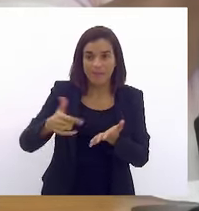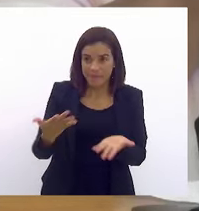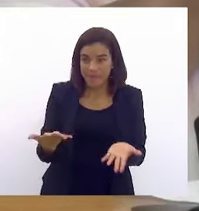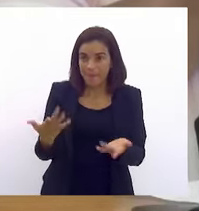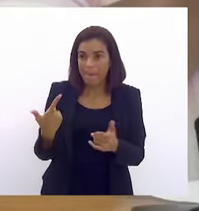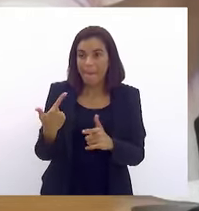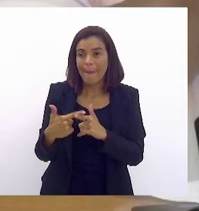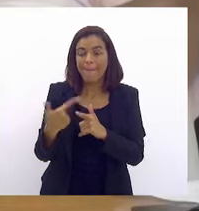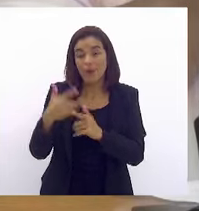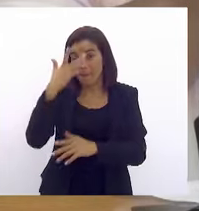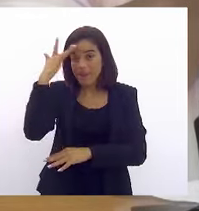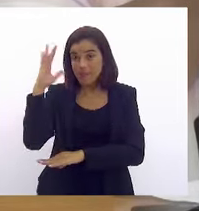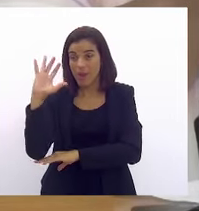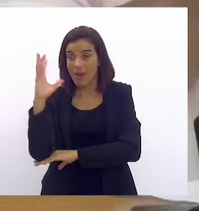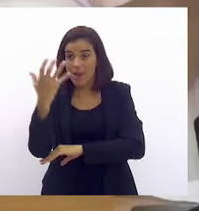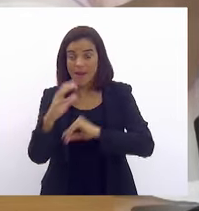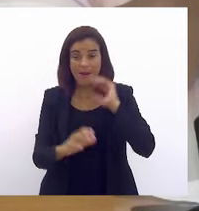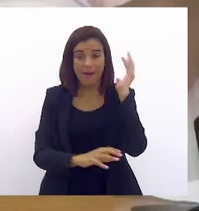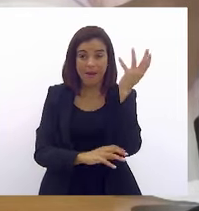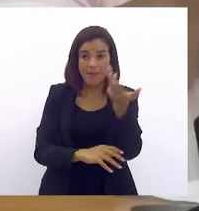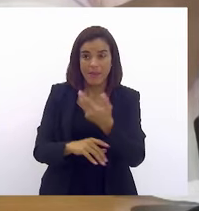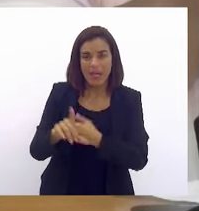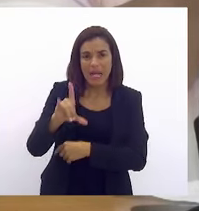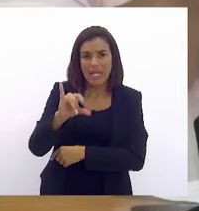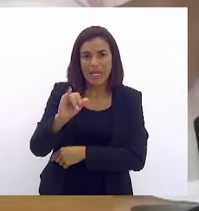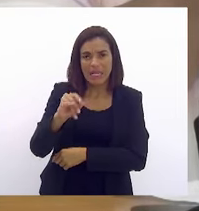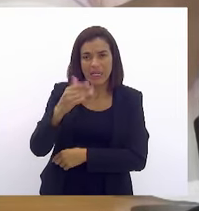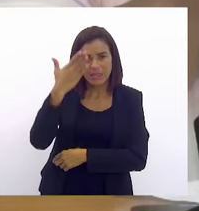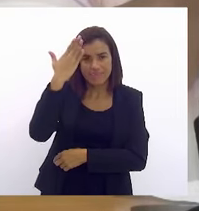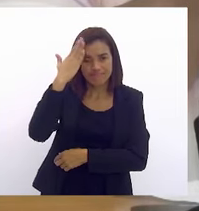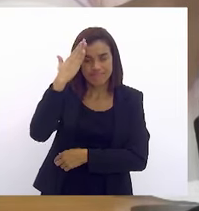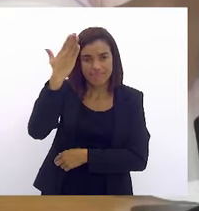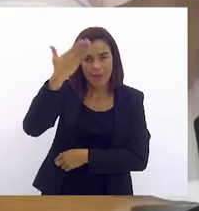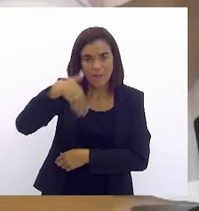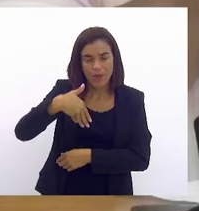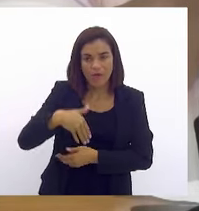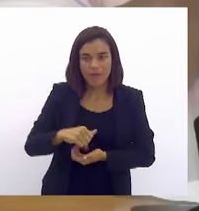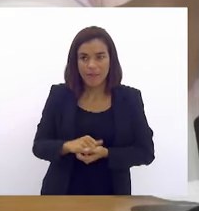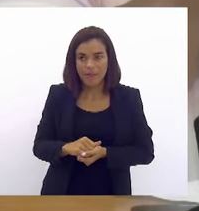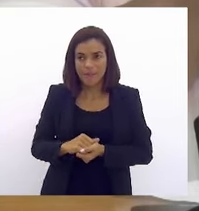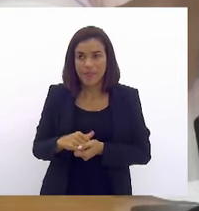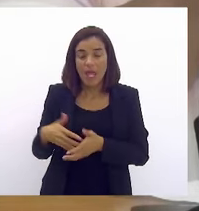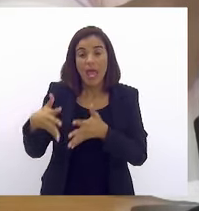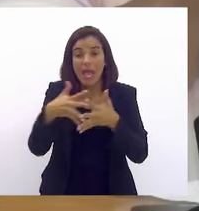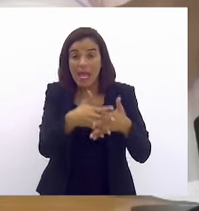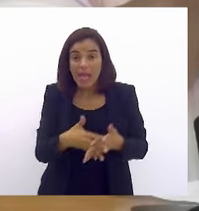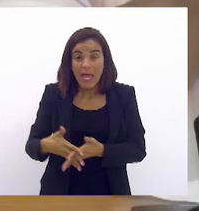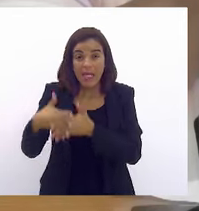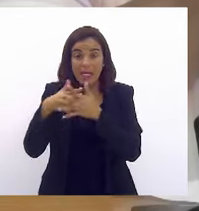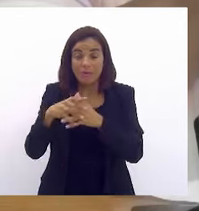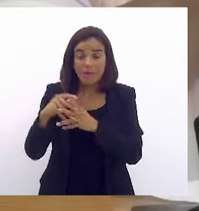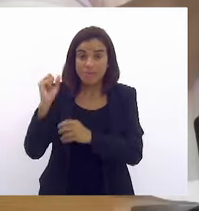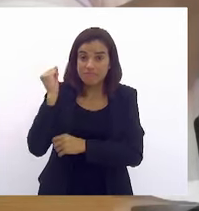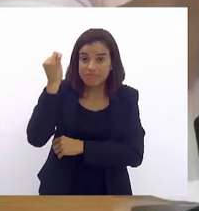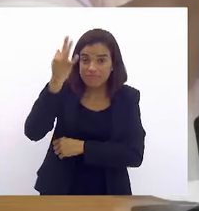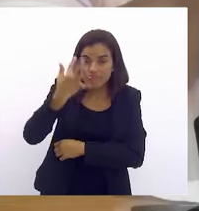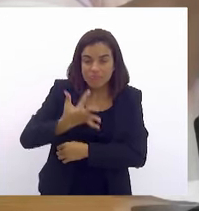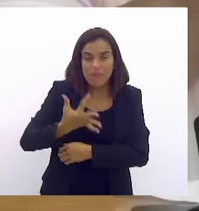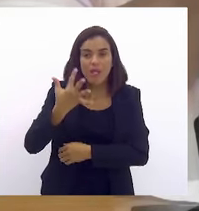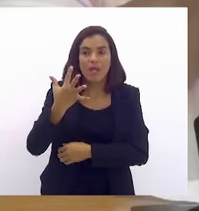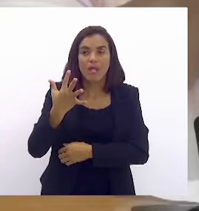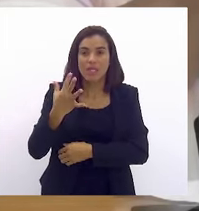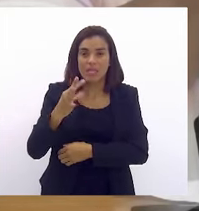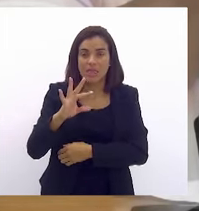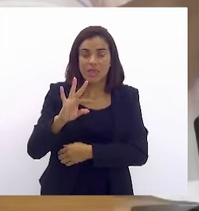ninguém, os ambientalistas, não defendem. Lidiane está de prova aqui, pô. É carro, caminhão frigorífico de madrugada com toneladas da nossa tilápia